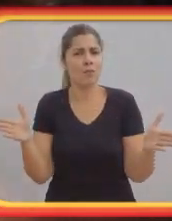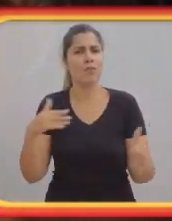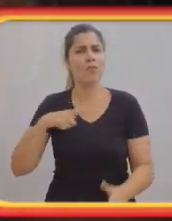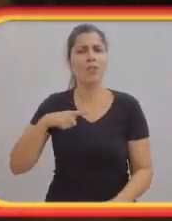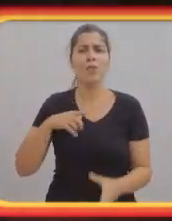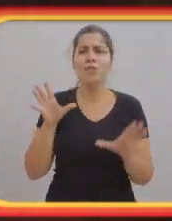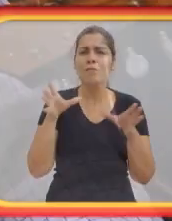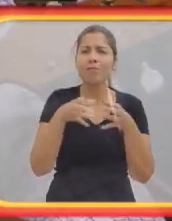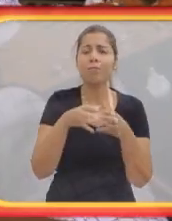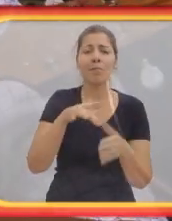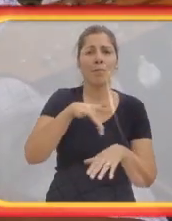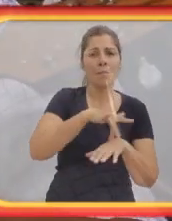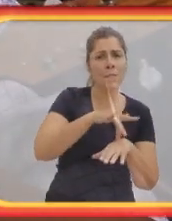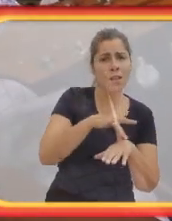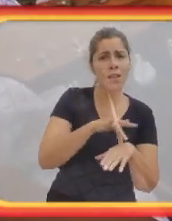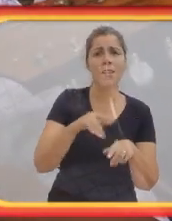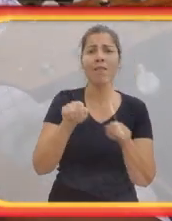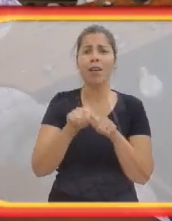para piano, músicas